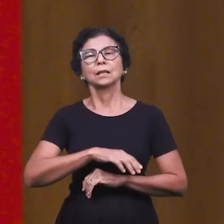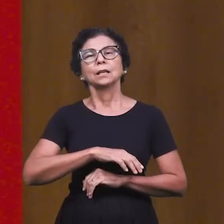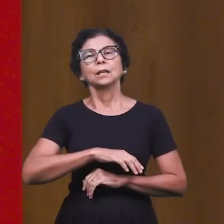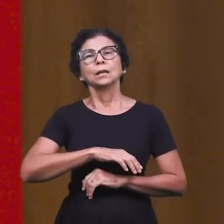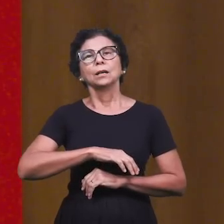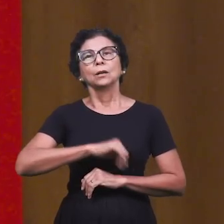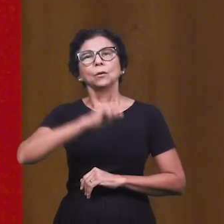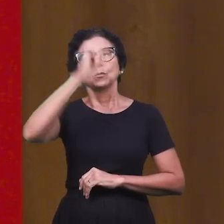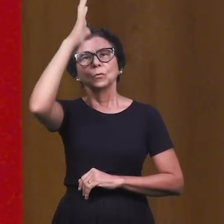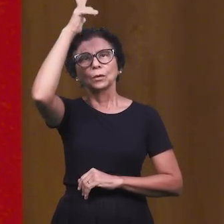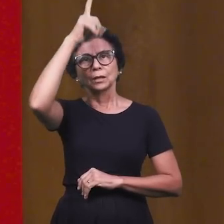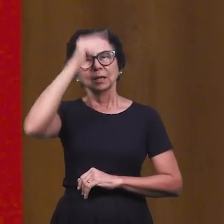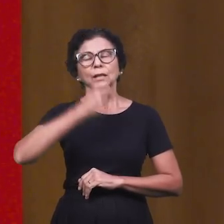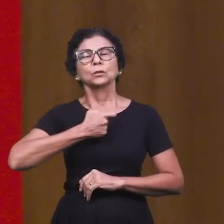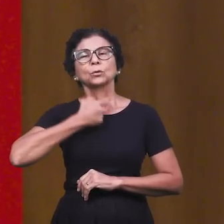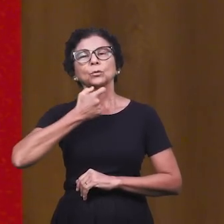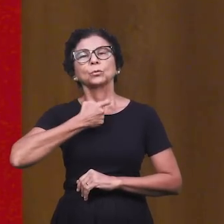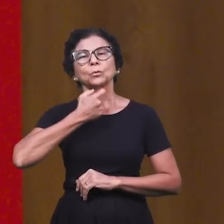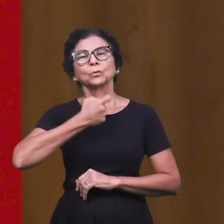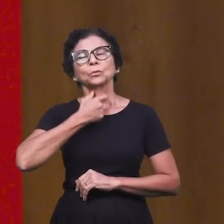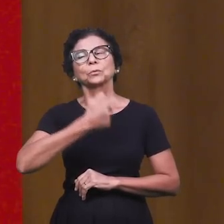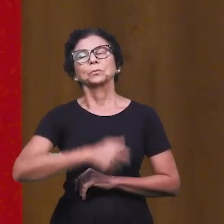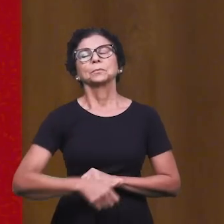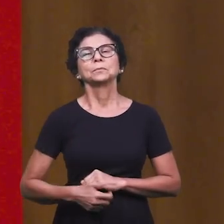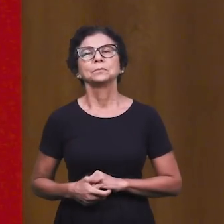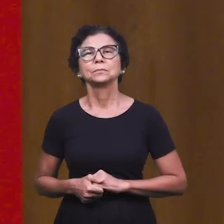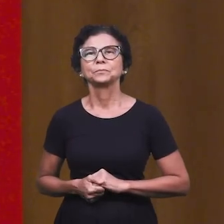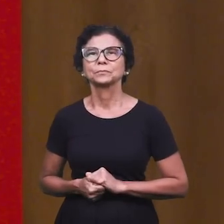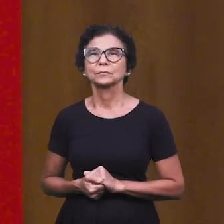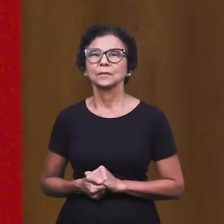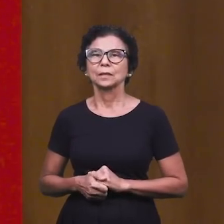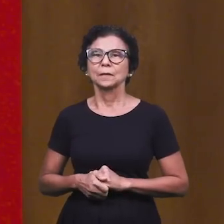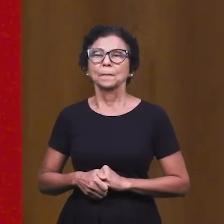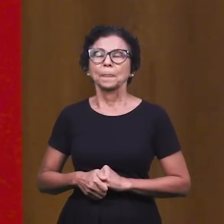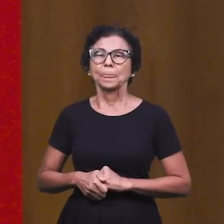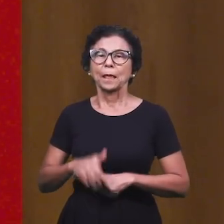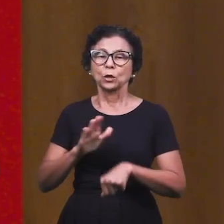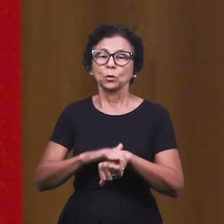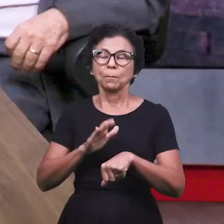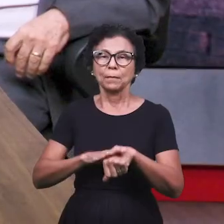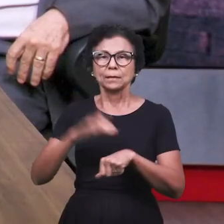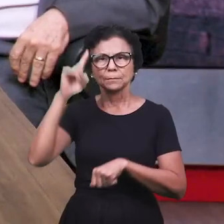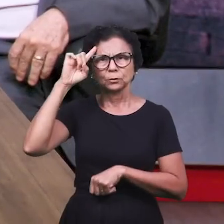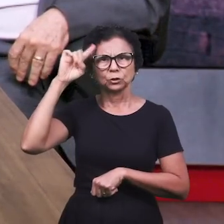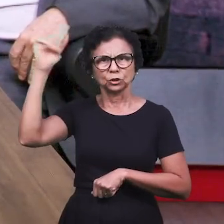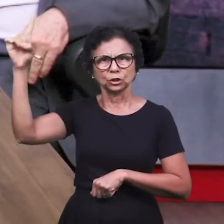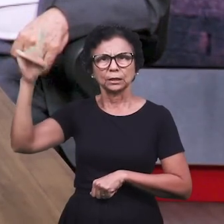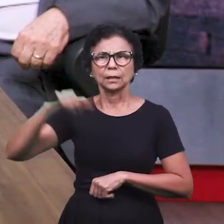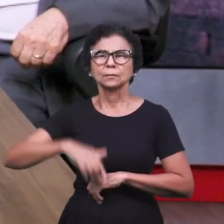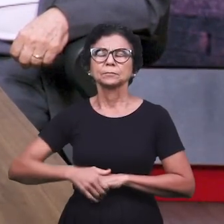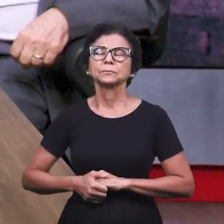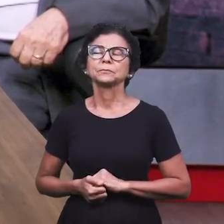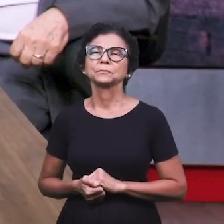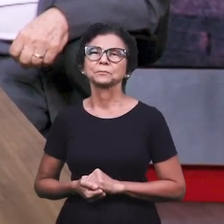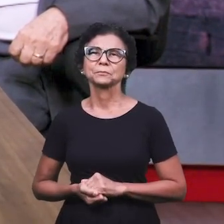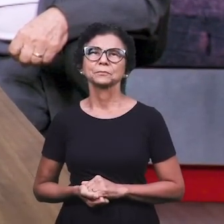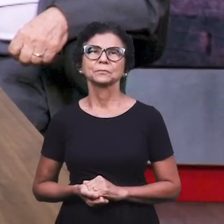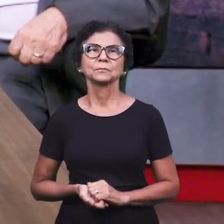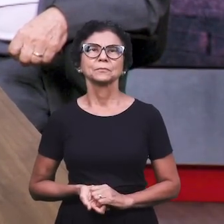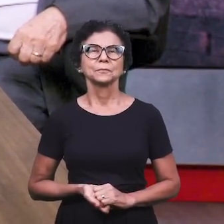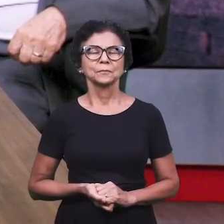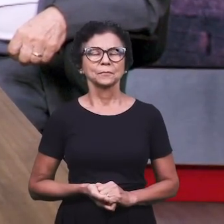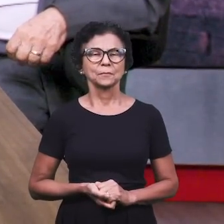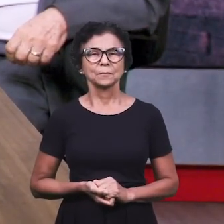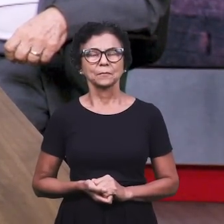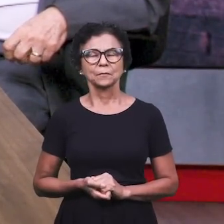né? Não passou nenhum dia para que ele negasse. Ele depois, Jesus falou com ele depois,